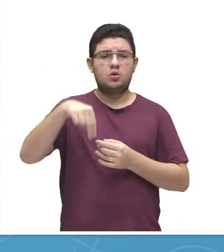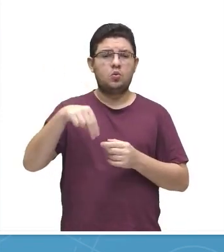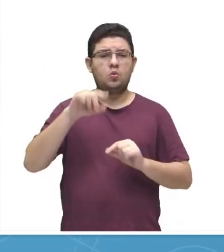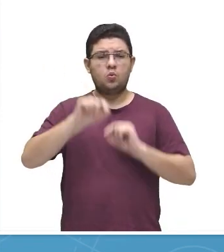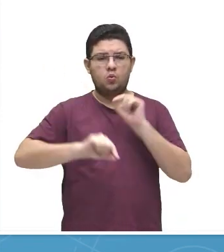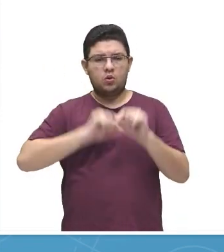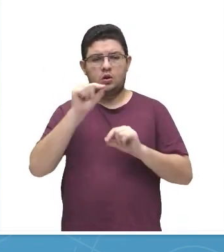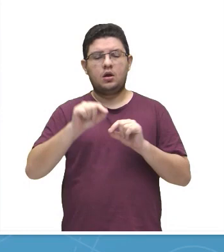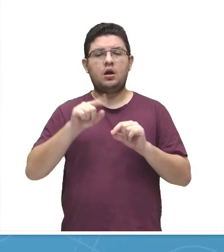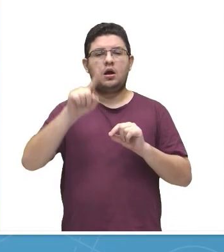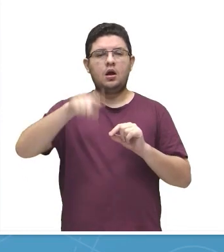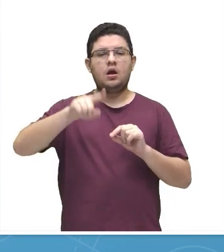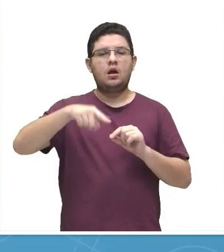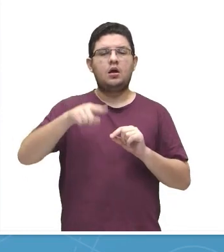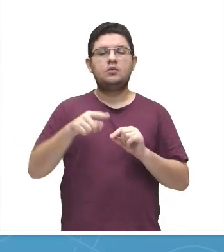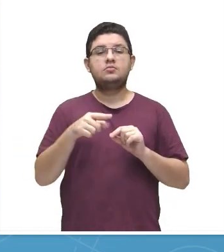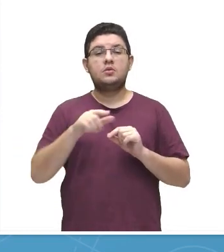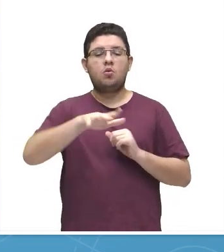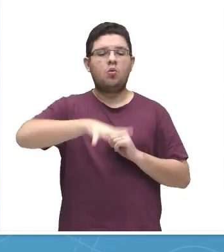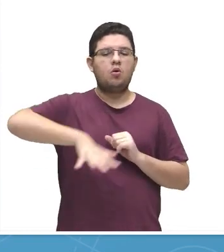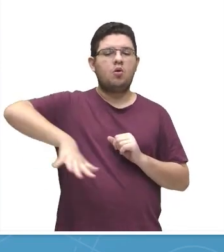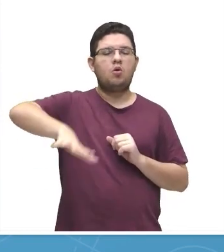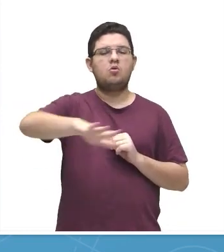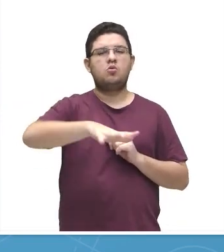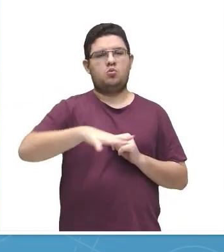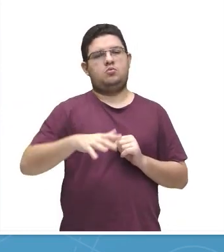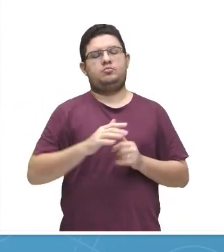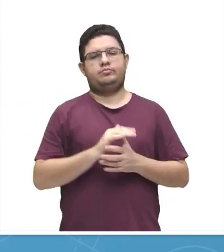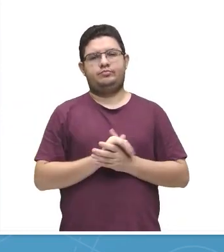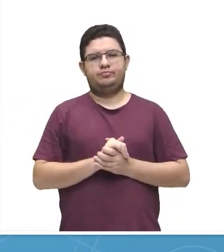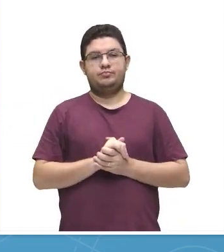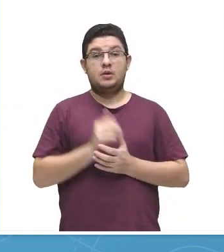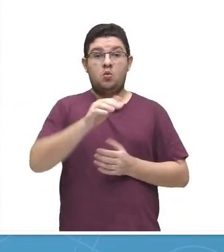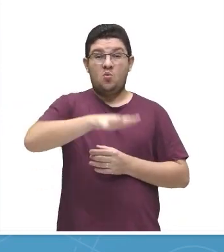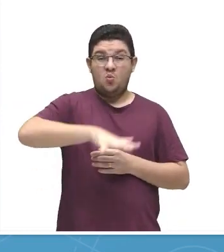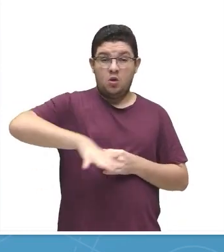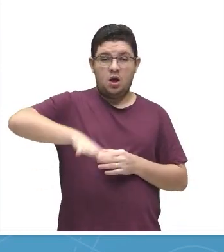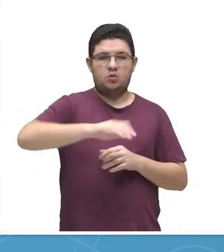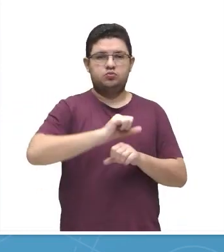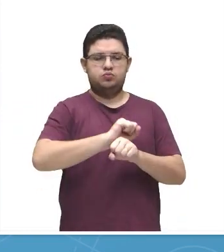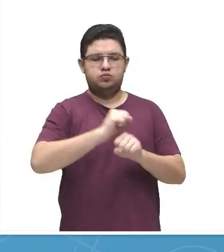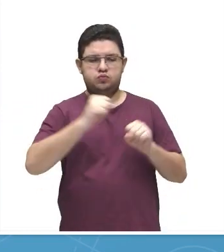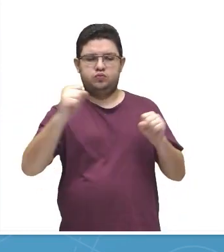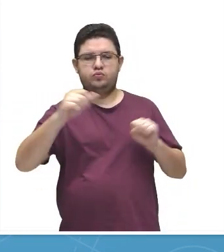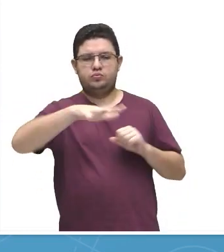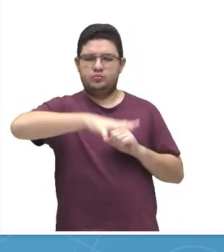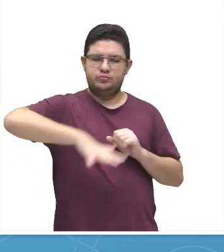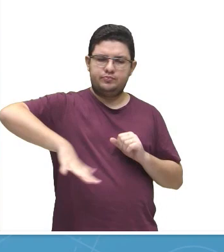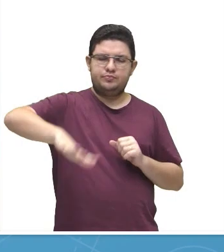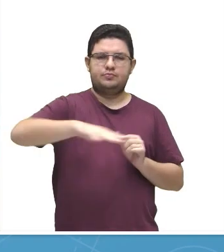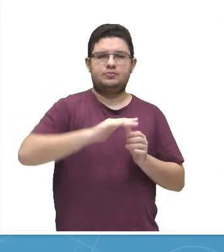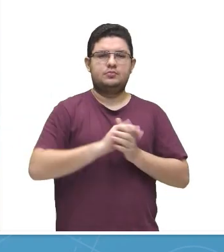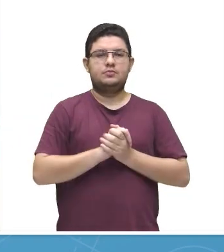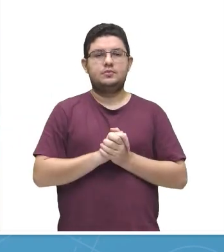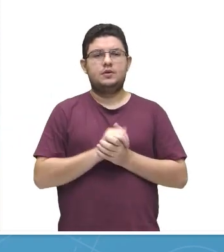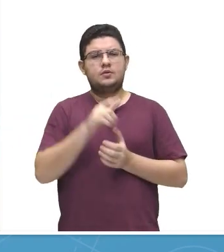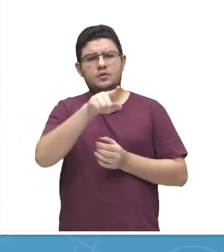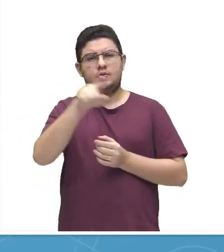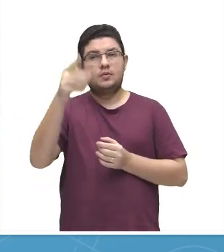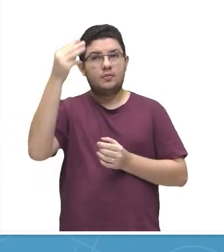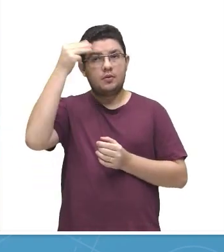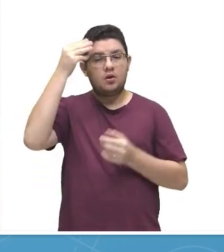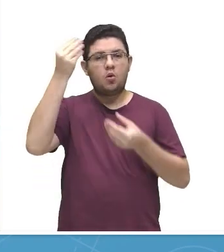com vizinhança, quando for um lugar amplo. Eu sempre costumo dizer para os meus alunos, para memorizar da seguinte forma, como se fosse